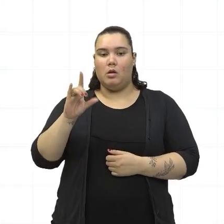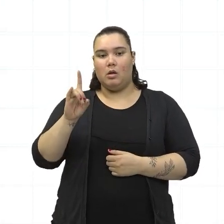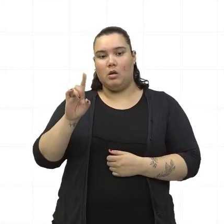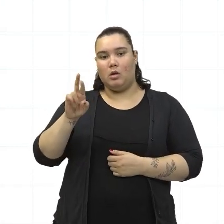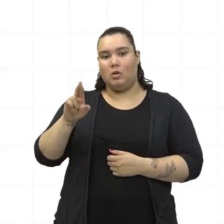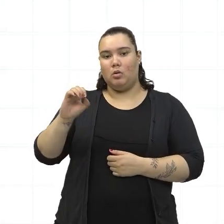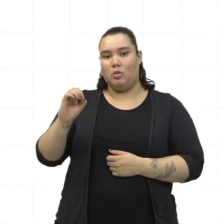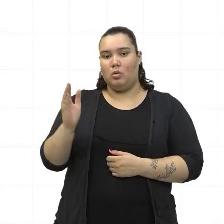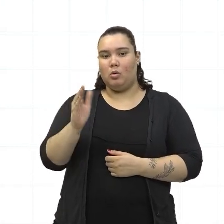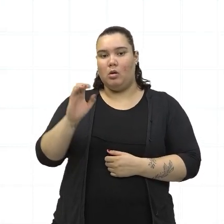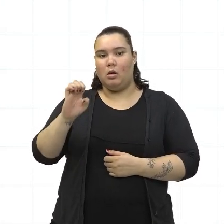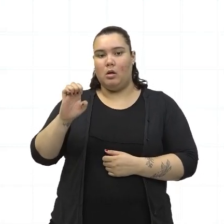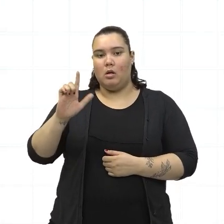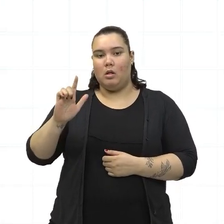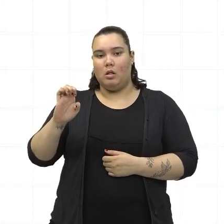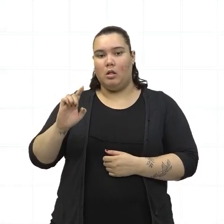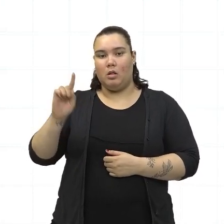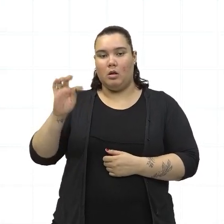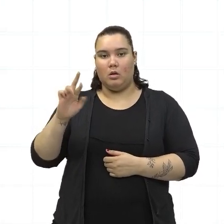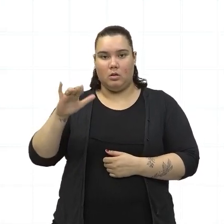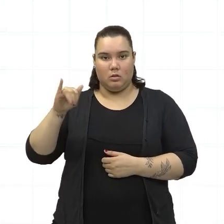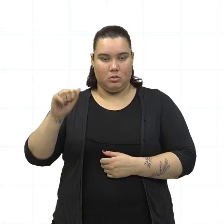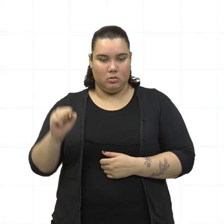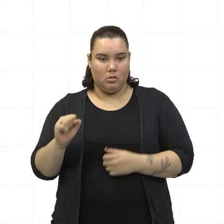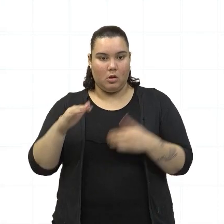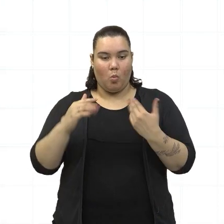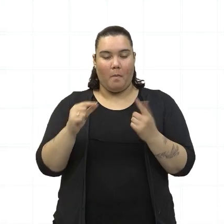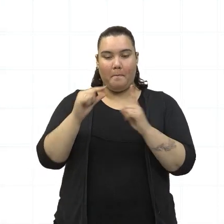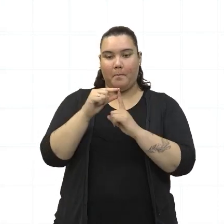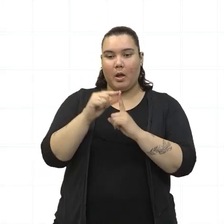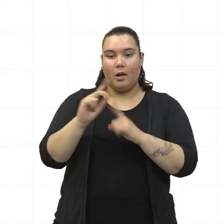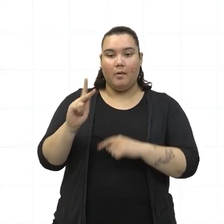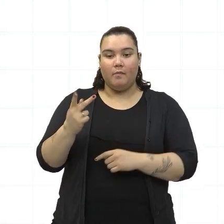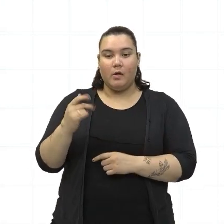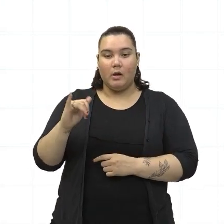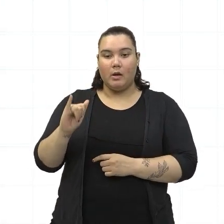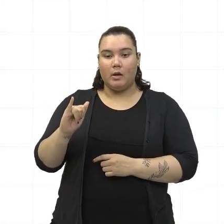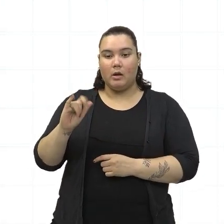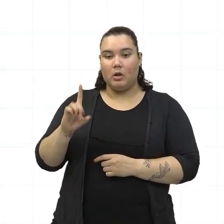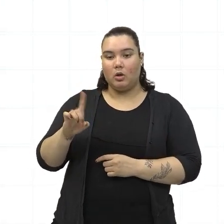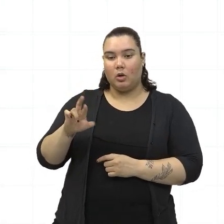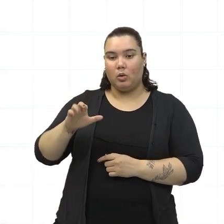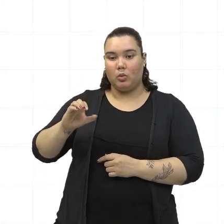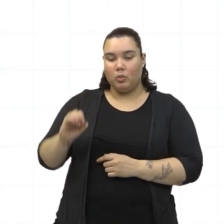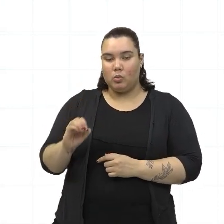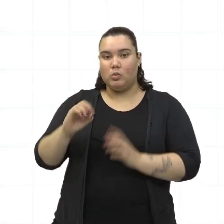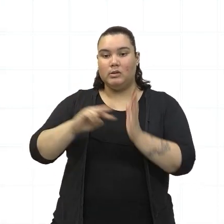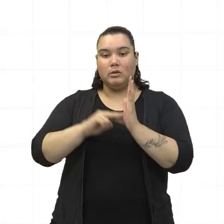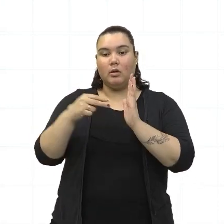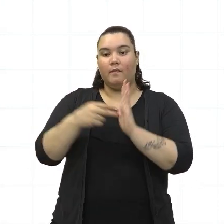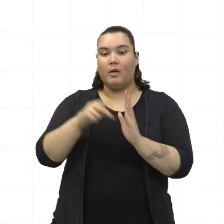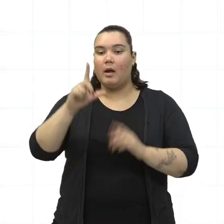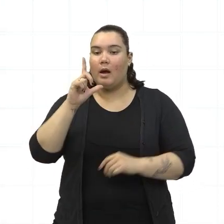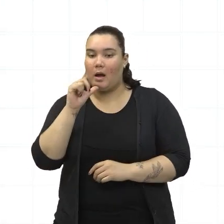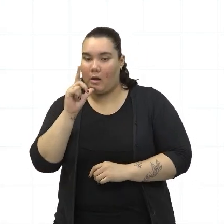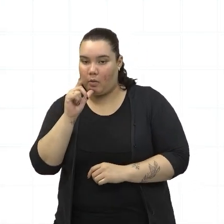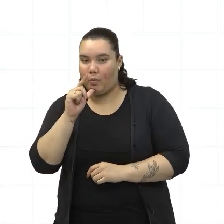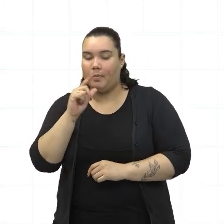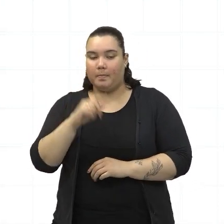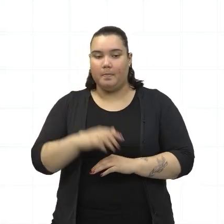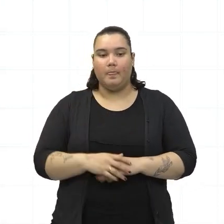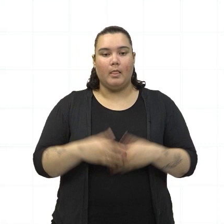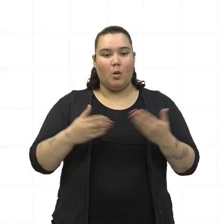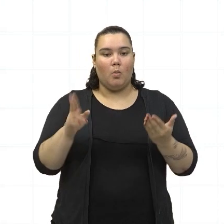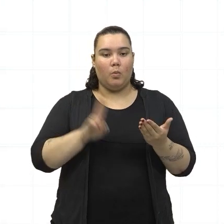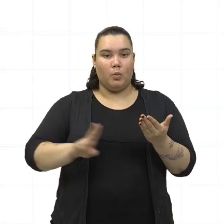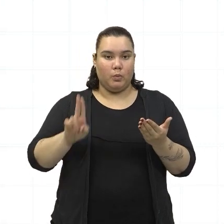esse prefixo hidro, né, quer dizer água, então é um tipo de energia, na verdade um tipo de usina que vai utilizar a